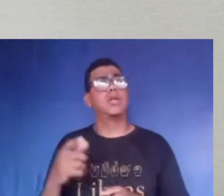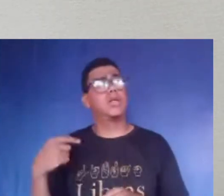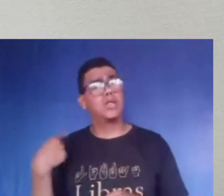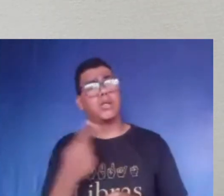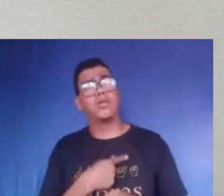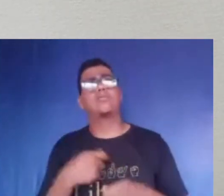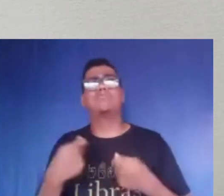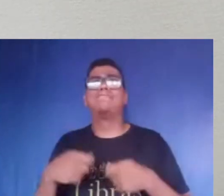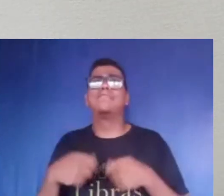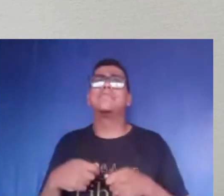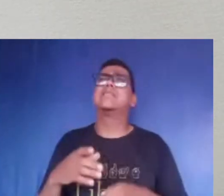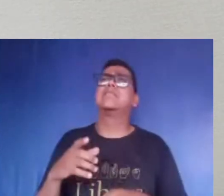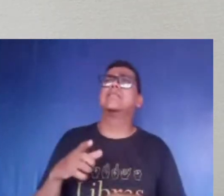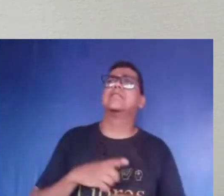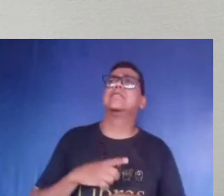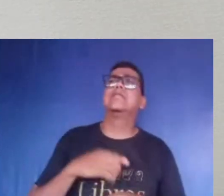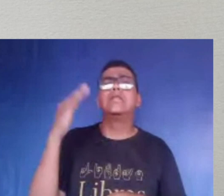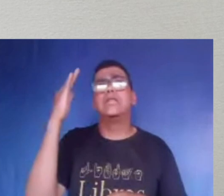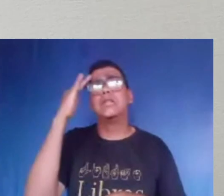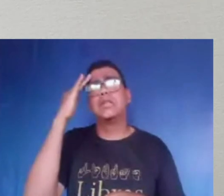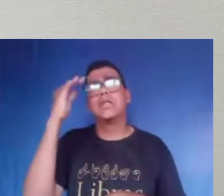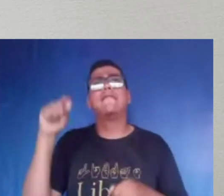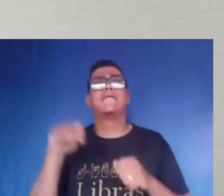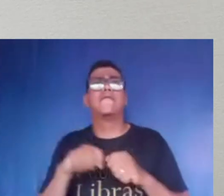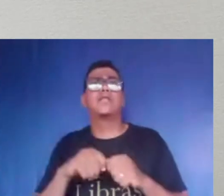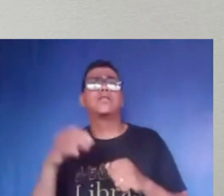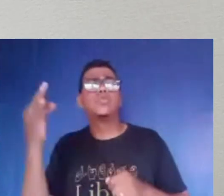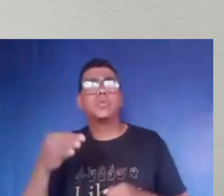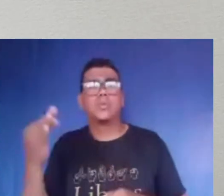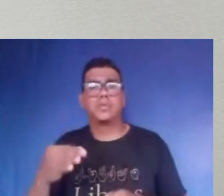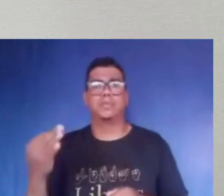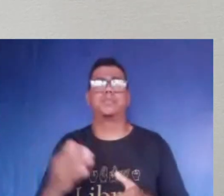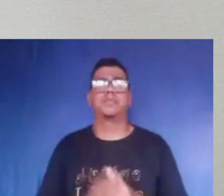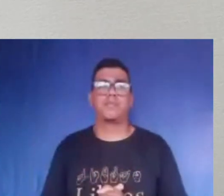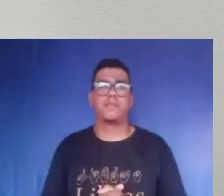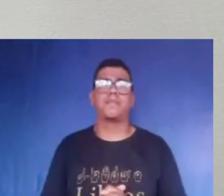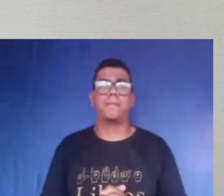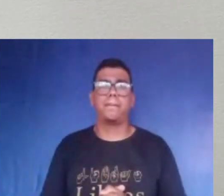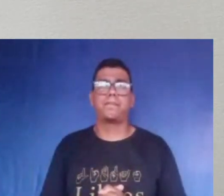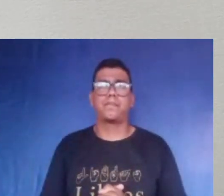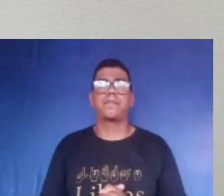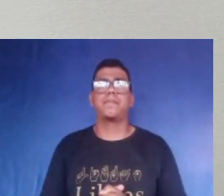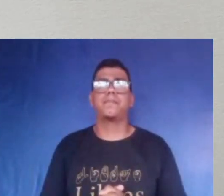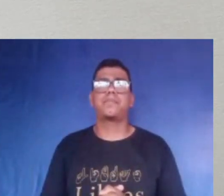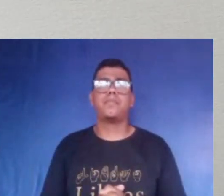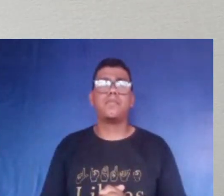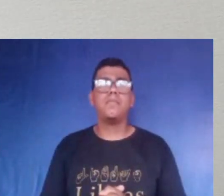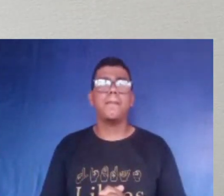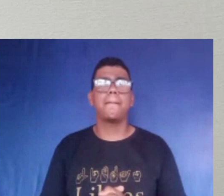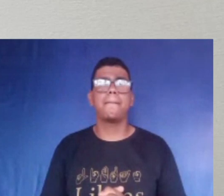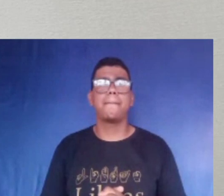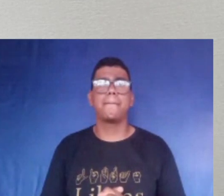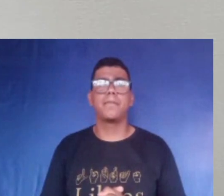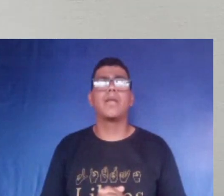vezes irresponsáveis. Certo? Então, eu acredito que nesse momento de pandemia, a principal colaboração, obviamente, a